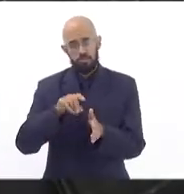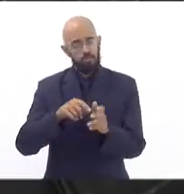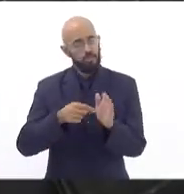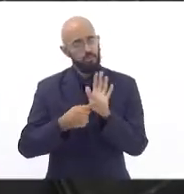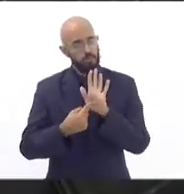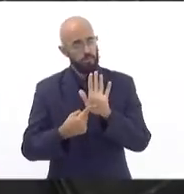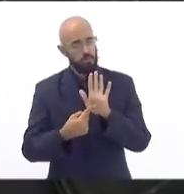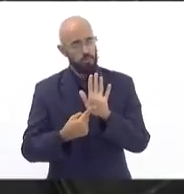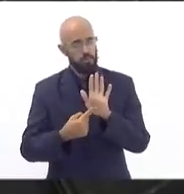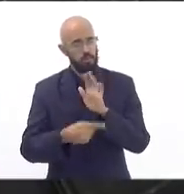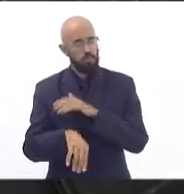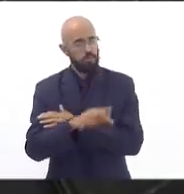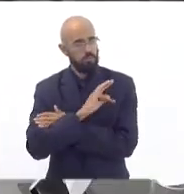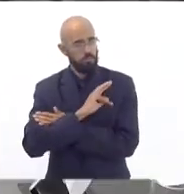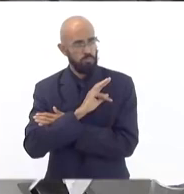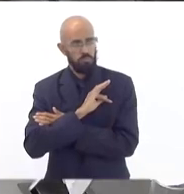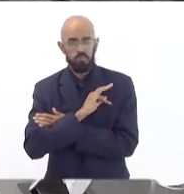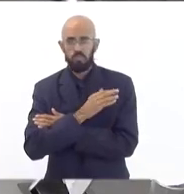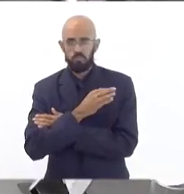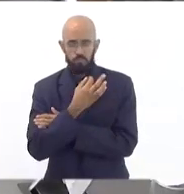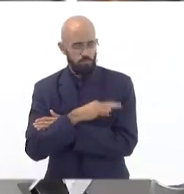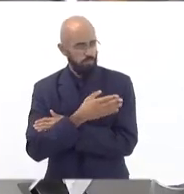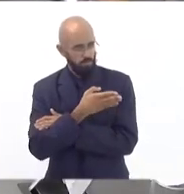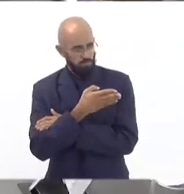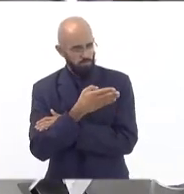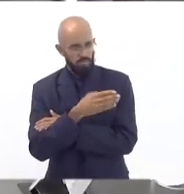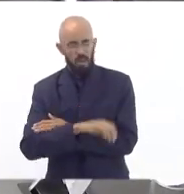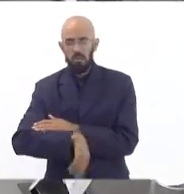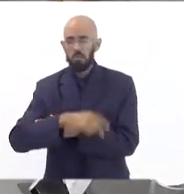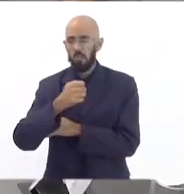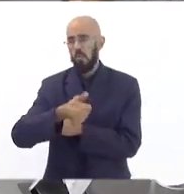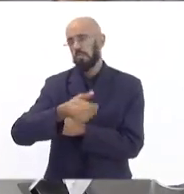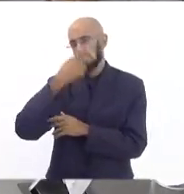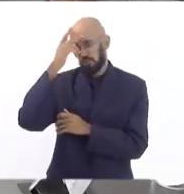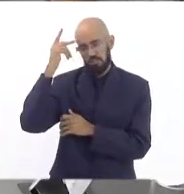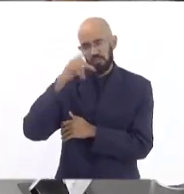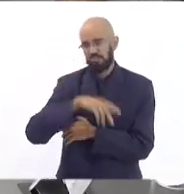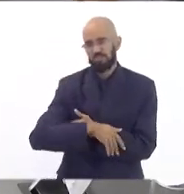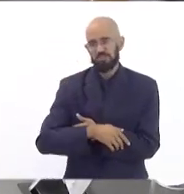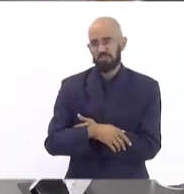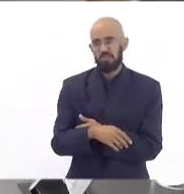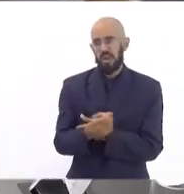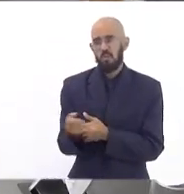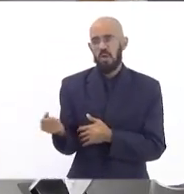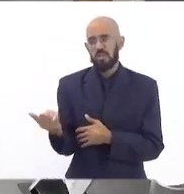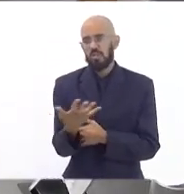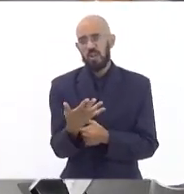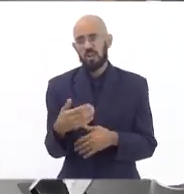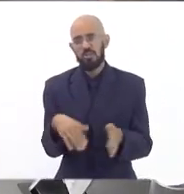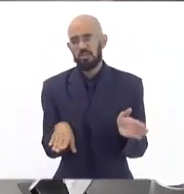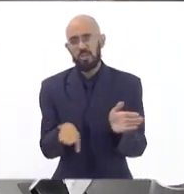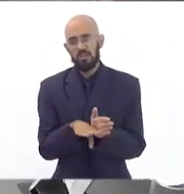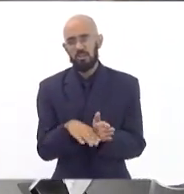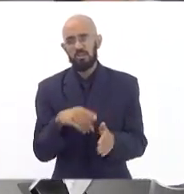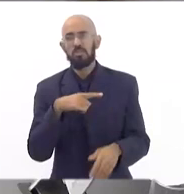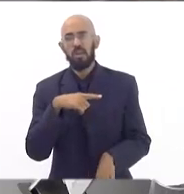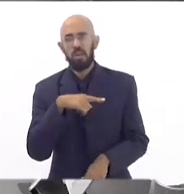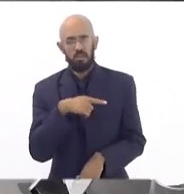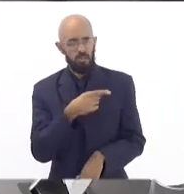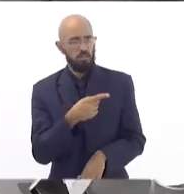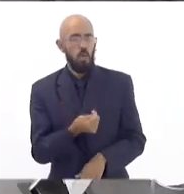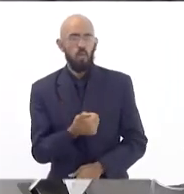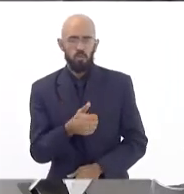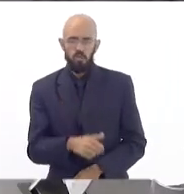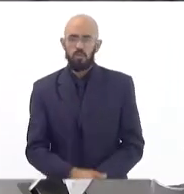pelo peluca Esse é o melhor muito pequeno para a quantidade de estações de Ferroviária que nós temos ao longo da nossa